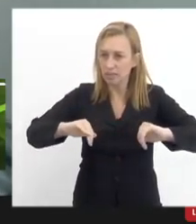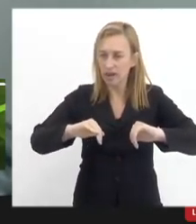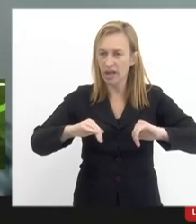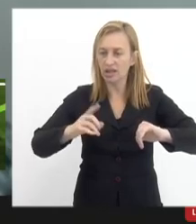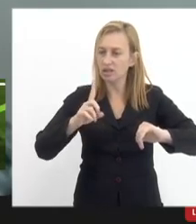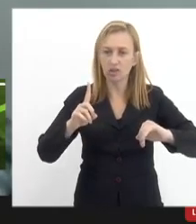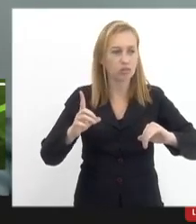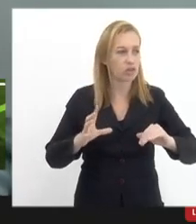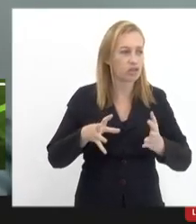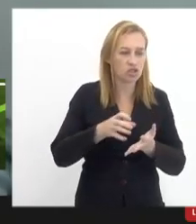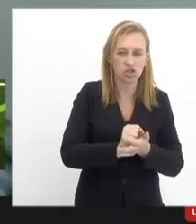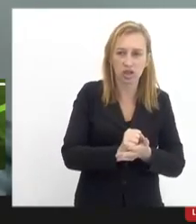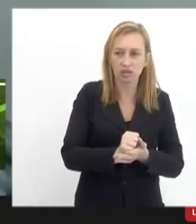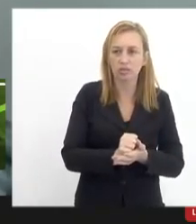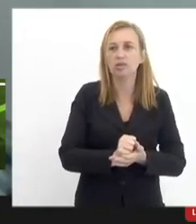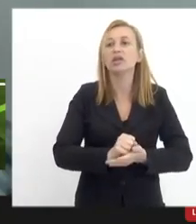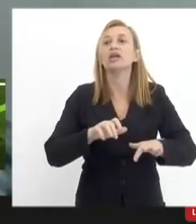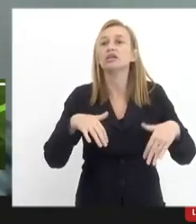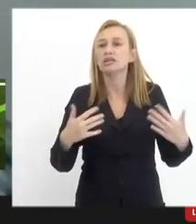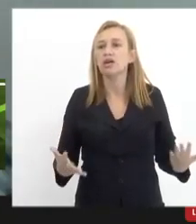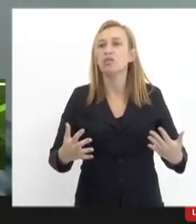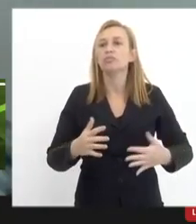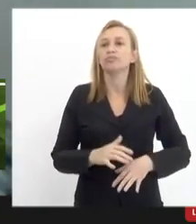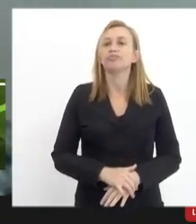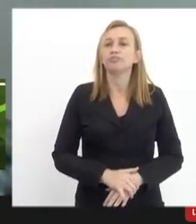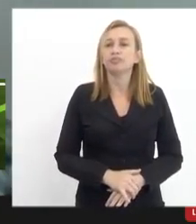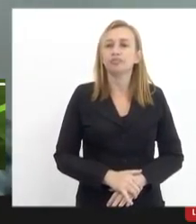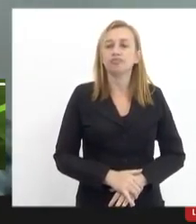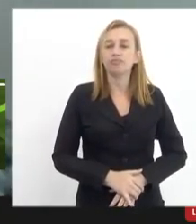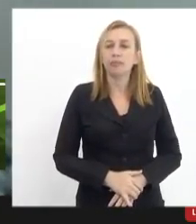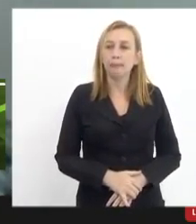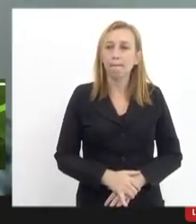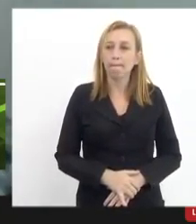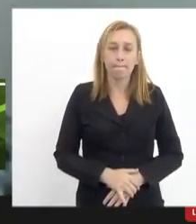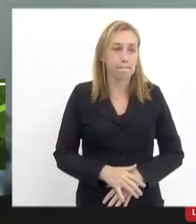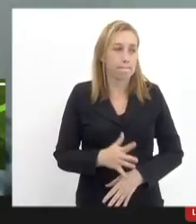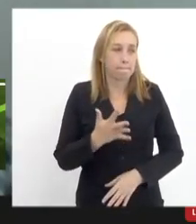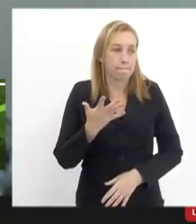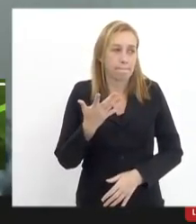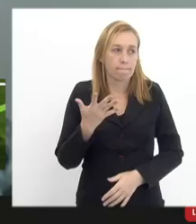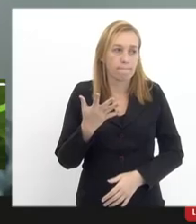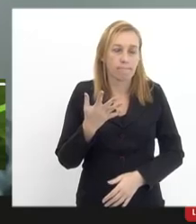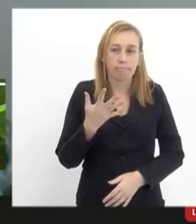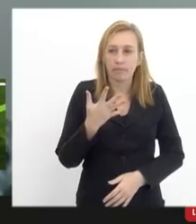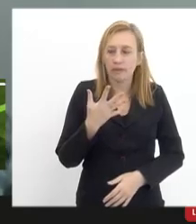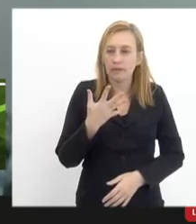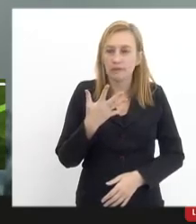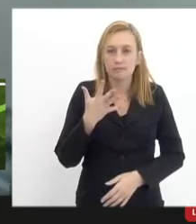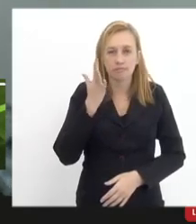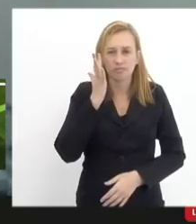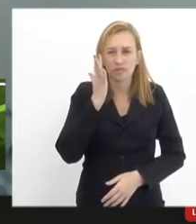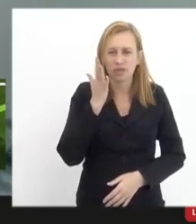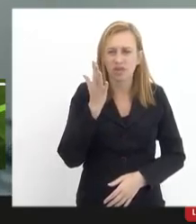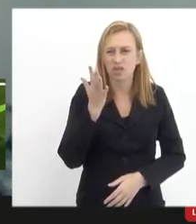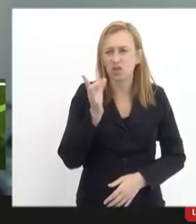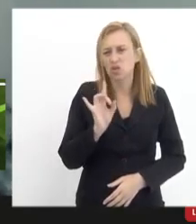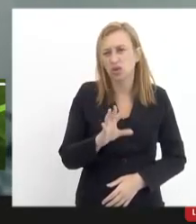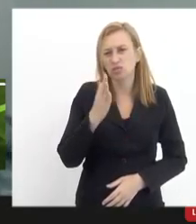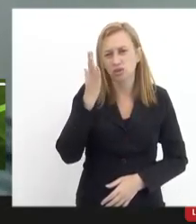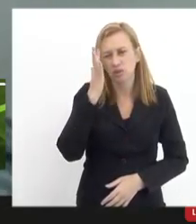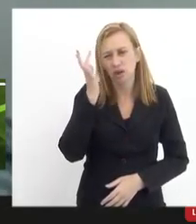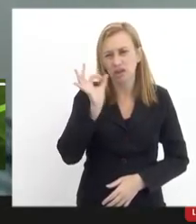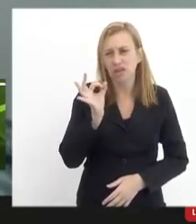pelo IFAM. Então, assim, eu só não tenho conhecimento se essa PL foi amplamente